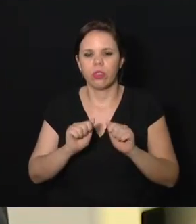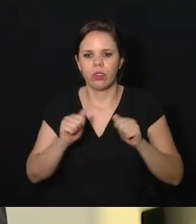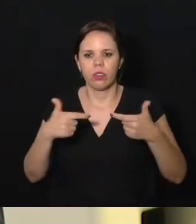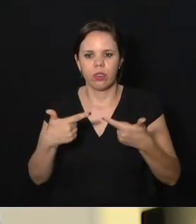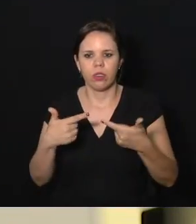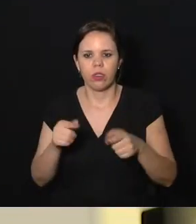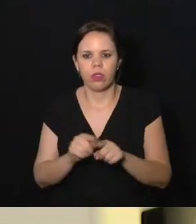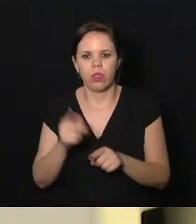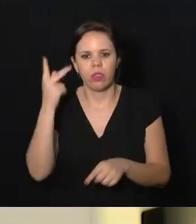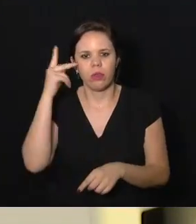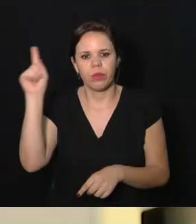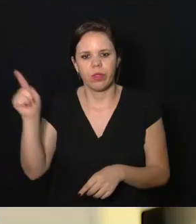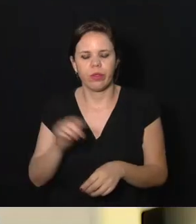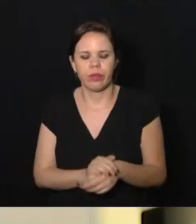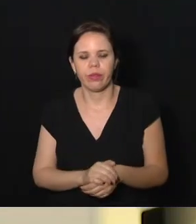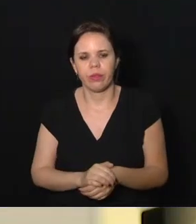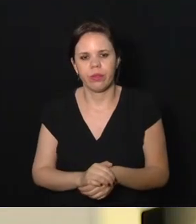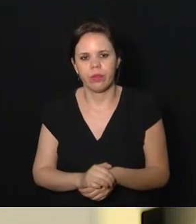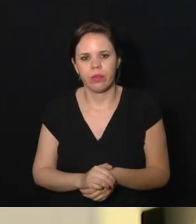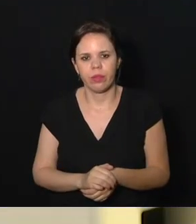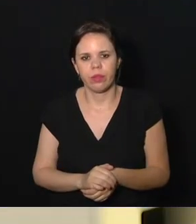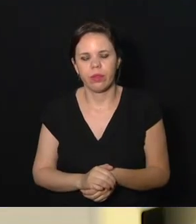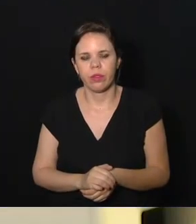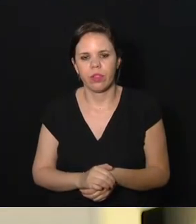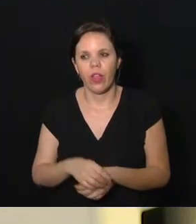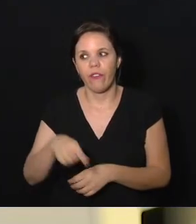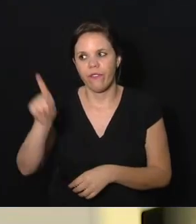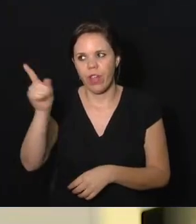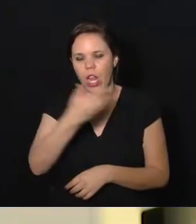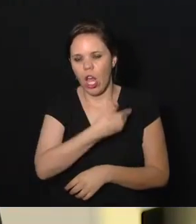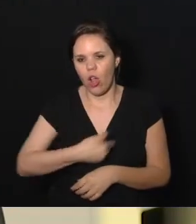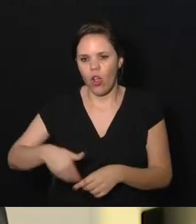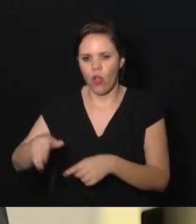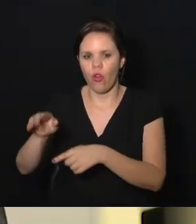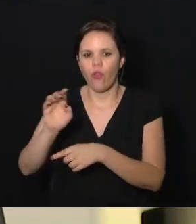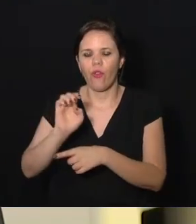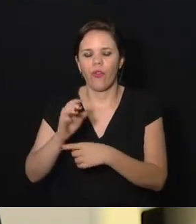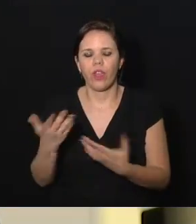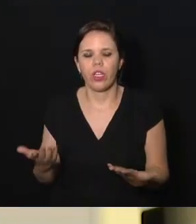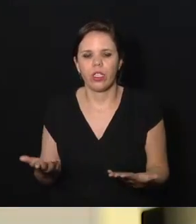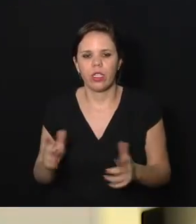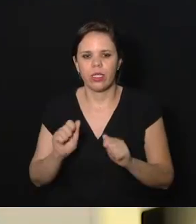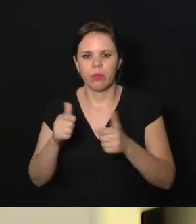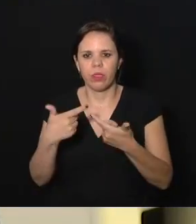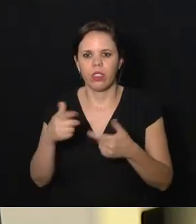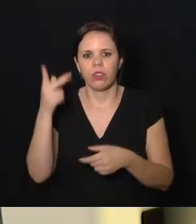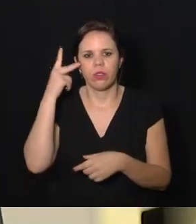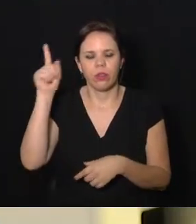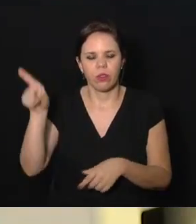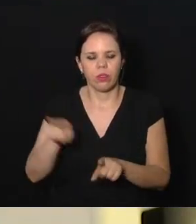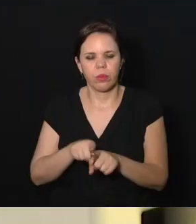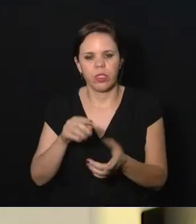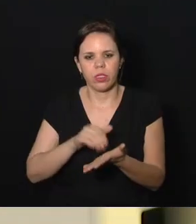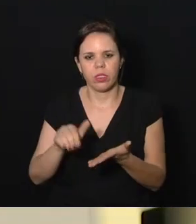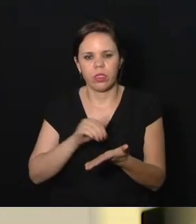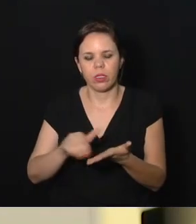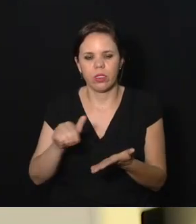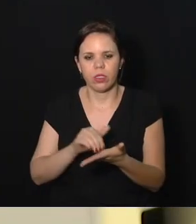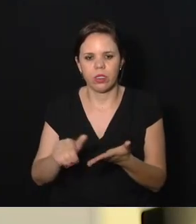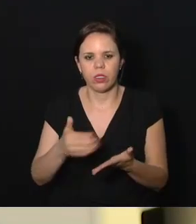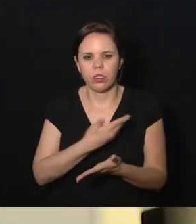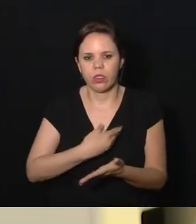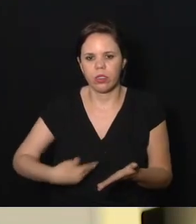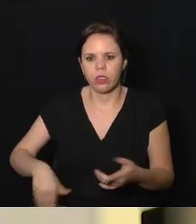Paulo. Então essa representação irá ao governo do estado, irá à Assembleia Legislativa, à Secretaria Estadual